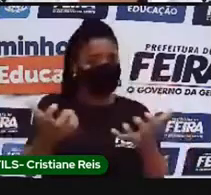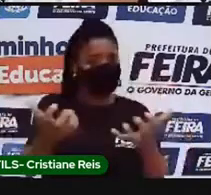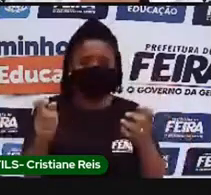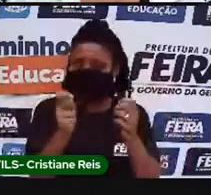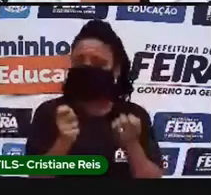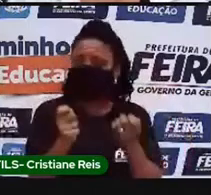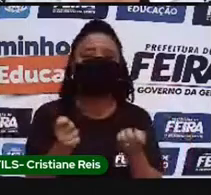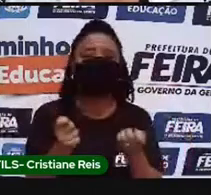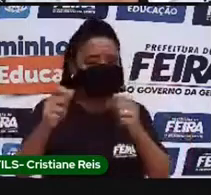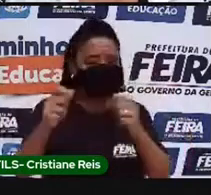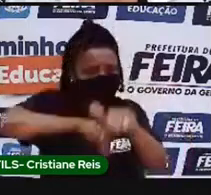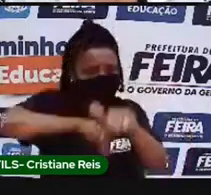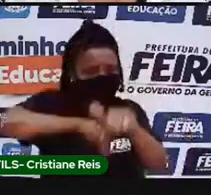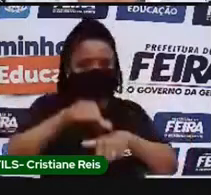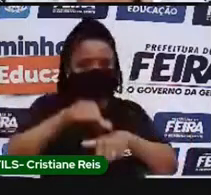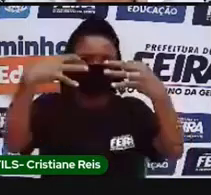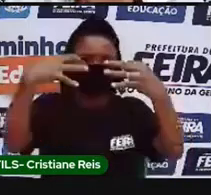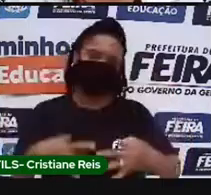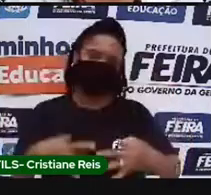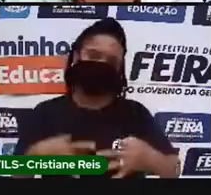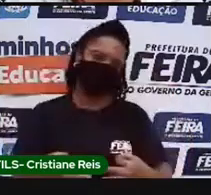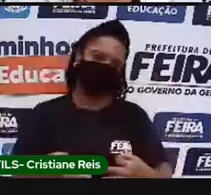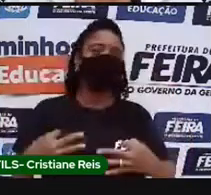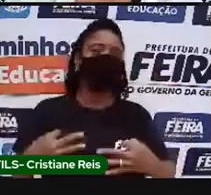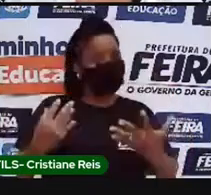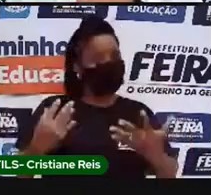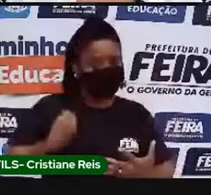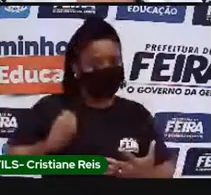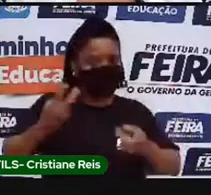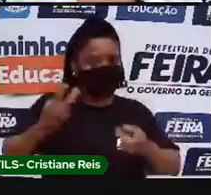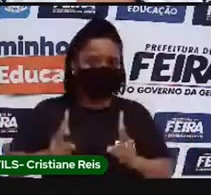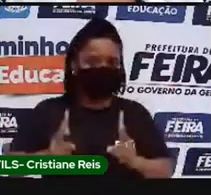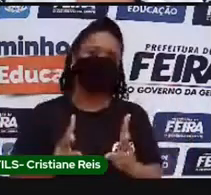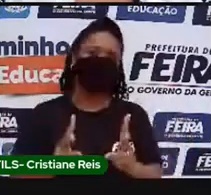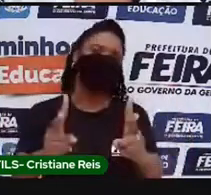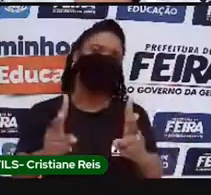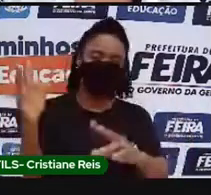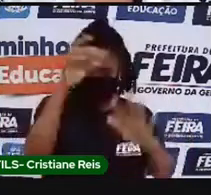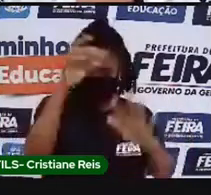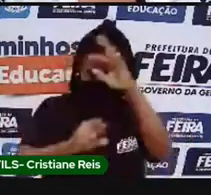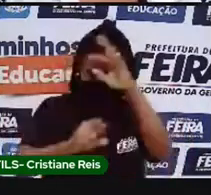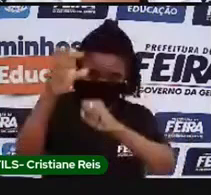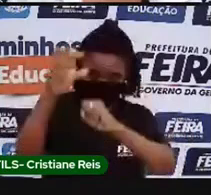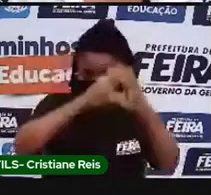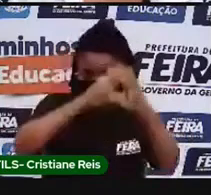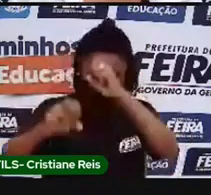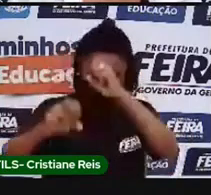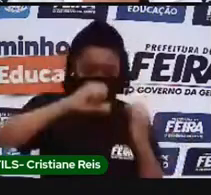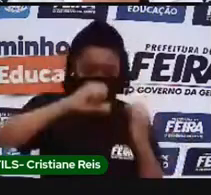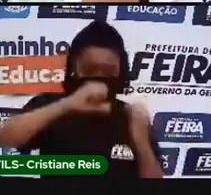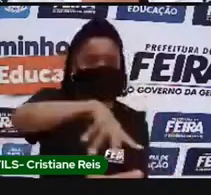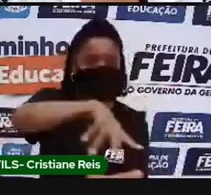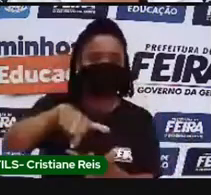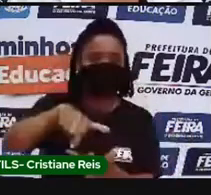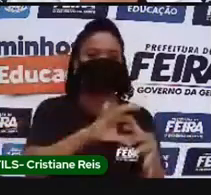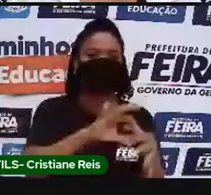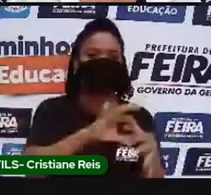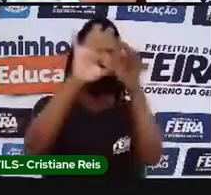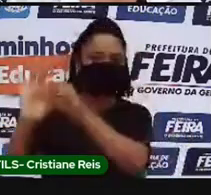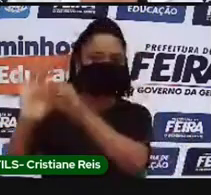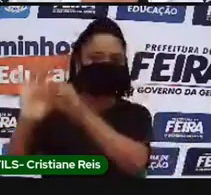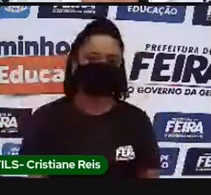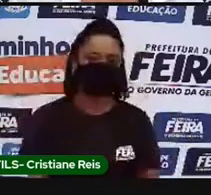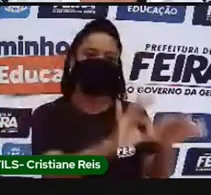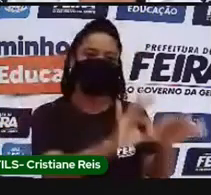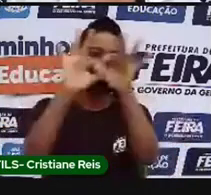e tudo que precisamos, é aprender com os danos, que o mundo inteiro é um só. Um só.